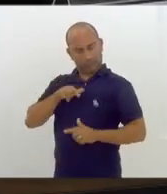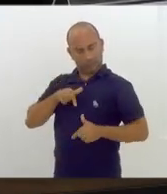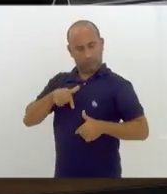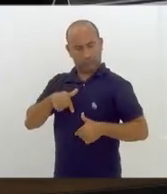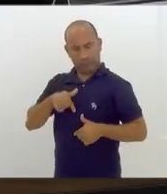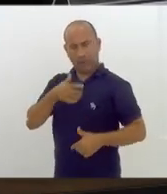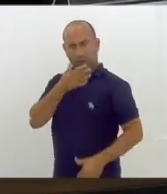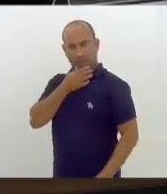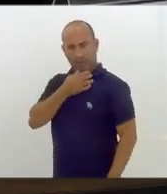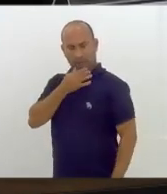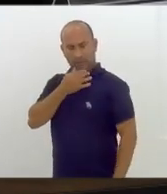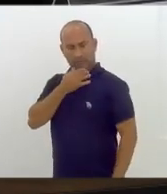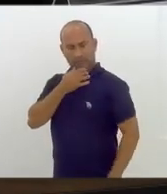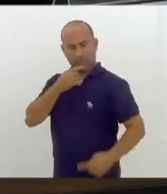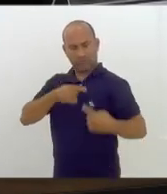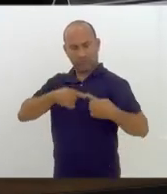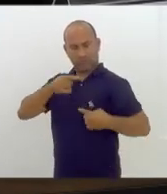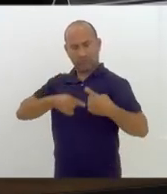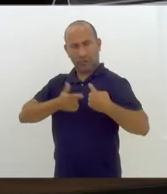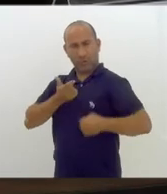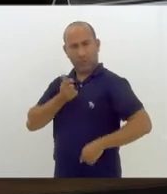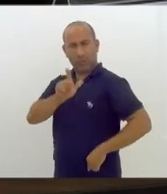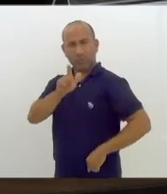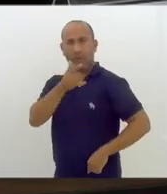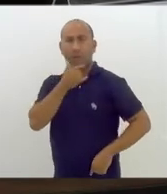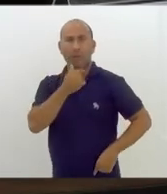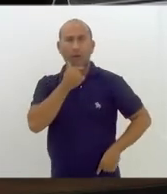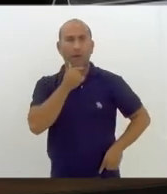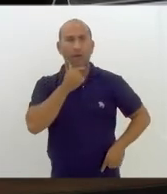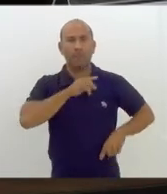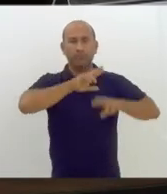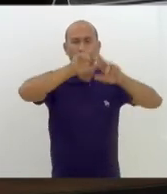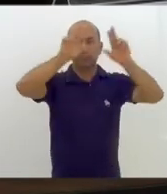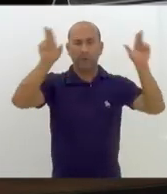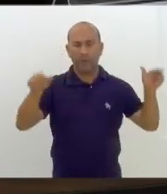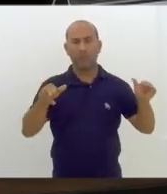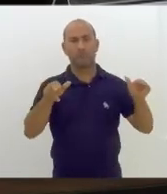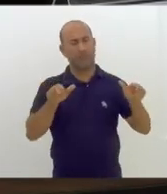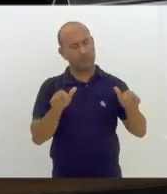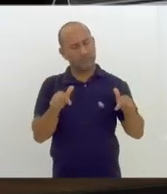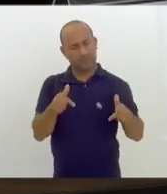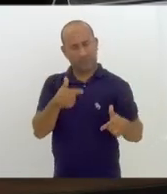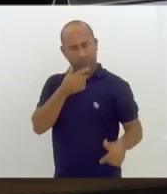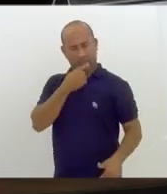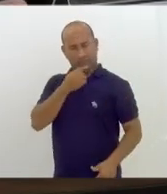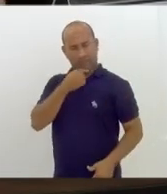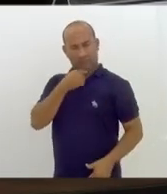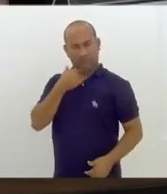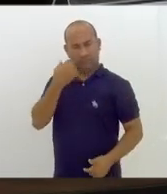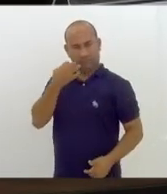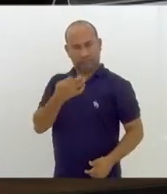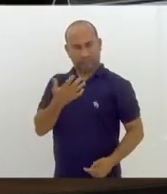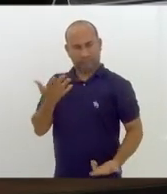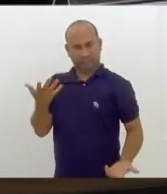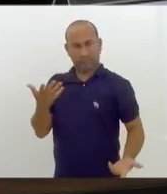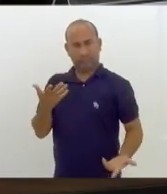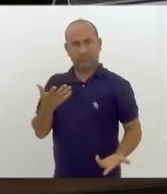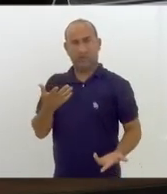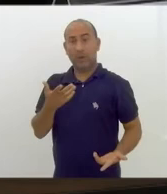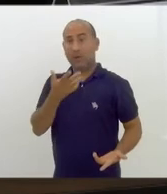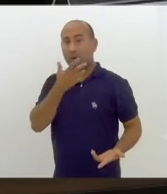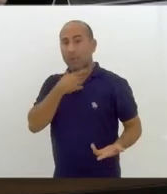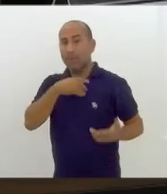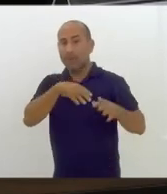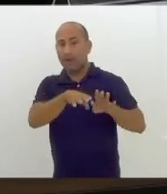e discutir com os outros homens sobre esse machismo, homens abrem novas possibilidades